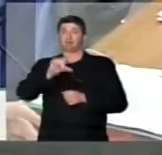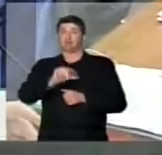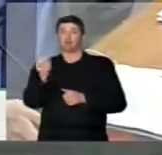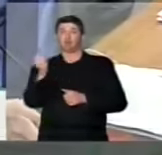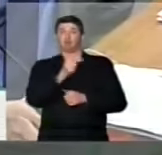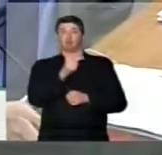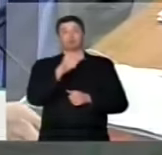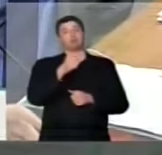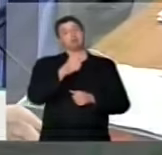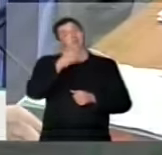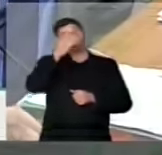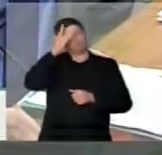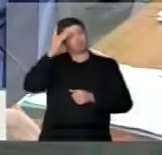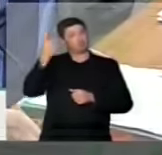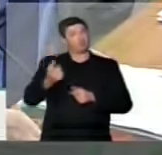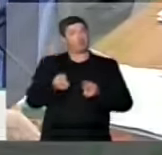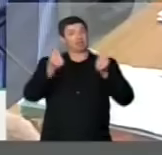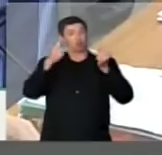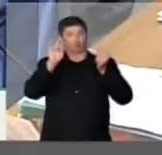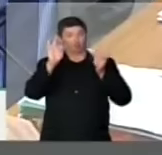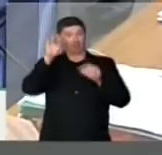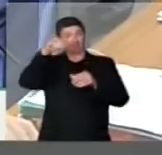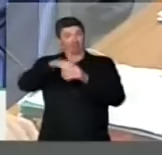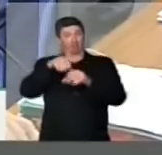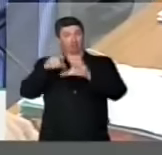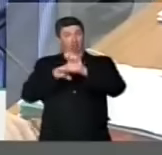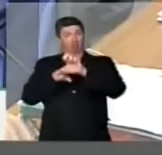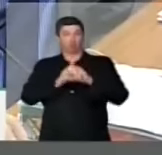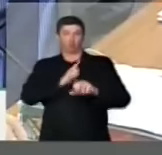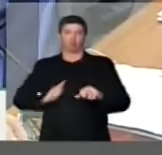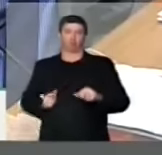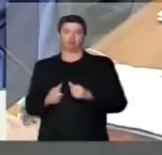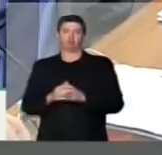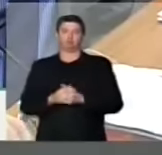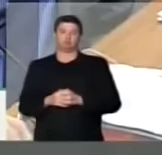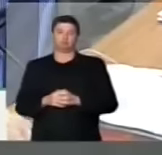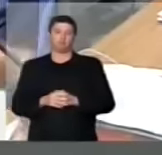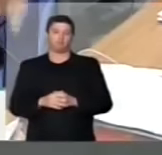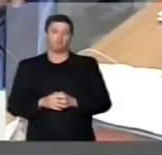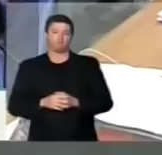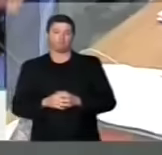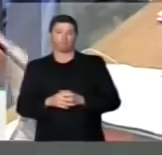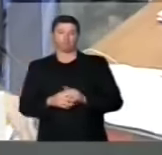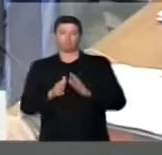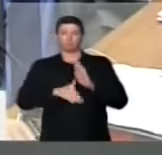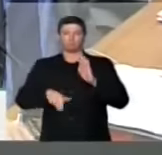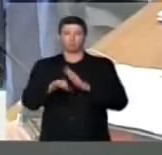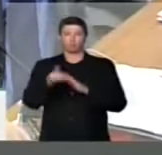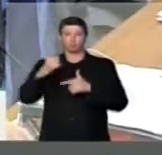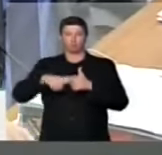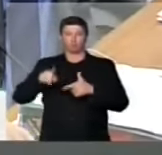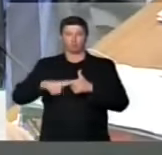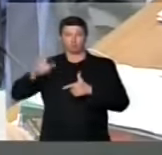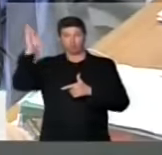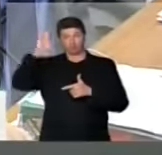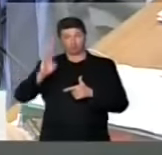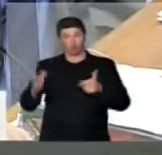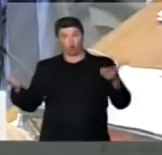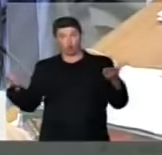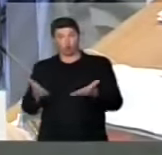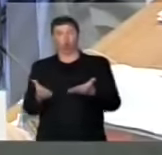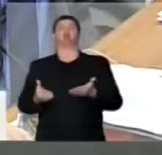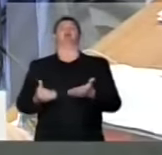um petista graúdo encabidado no governo federal. Todos esses problemas que o país enfrenta,